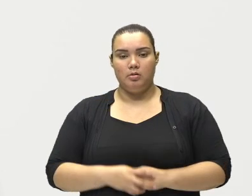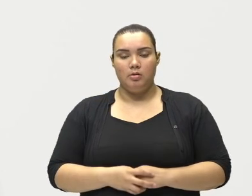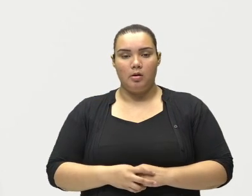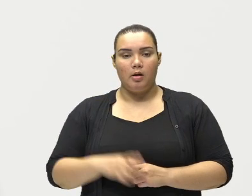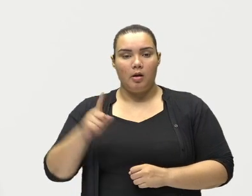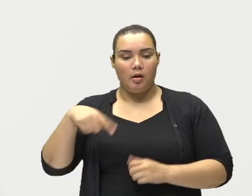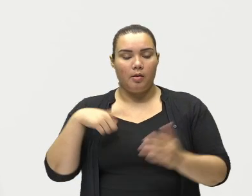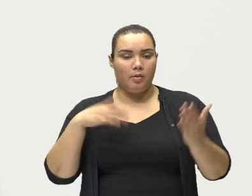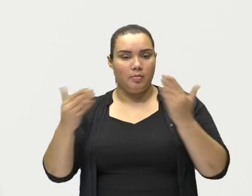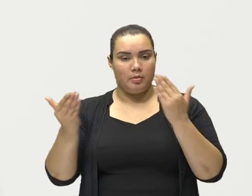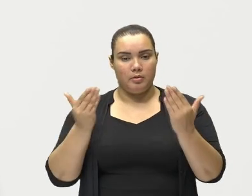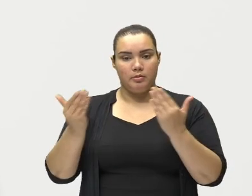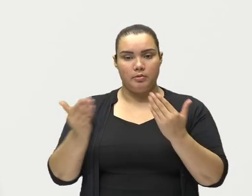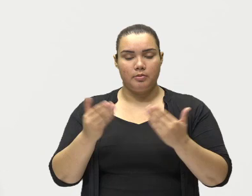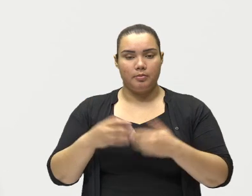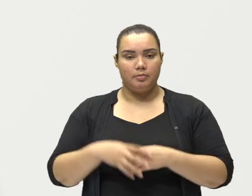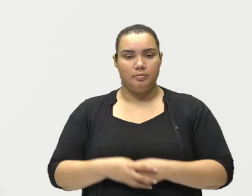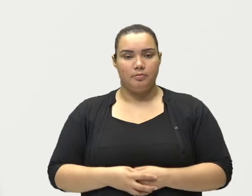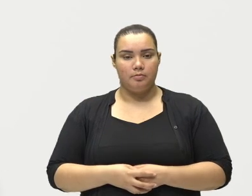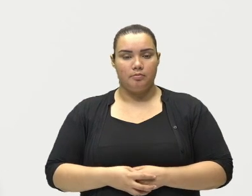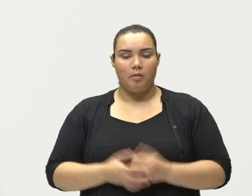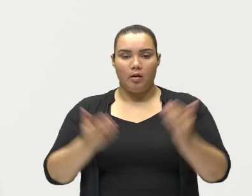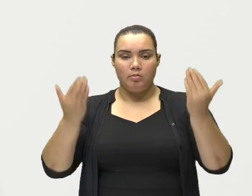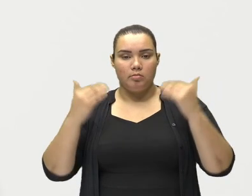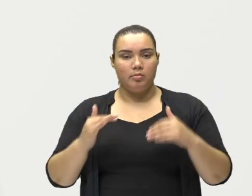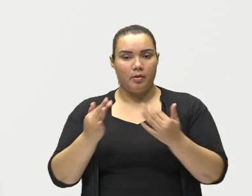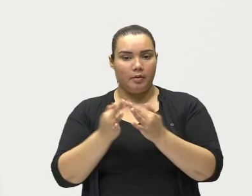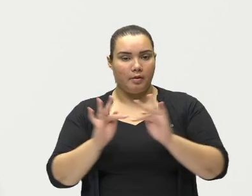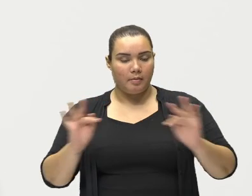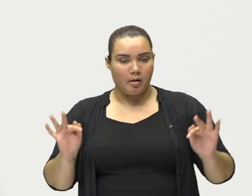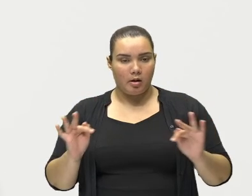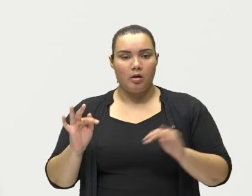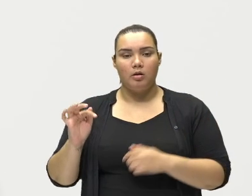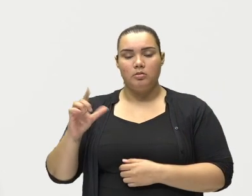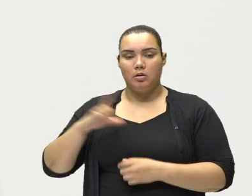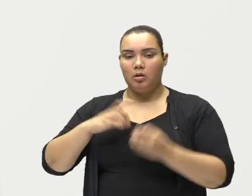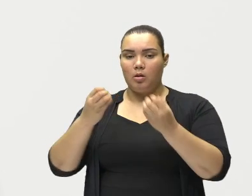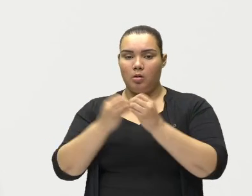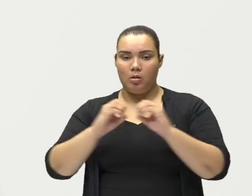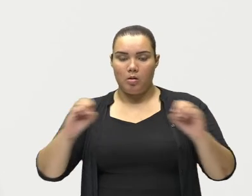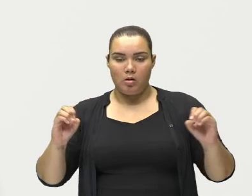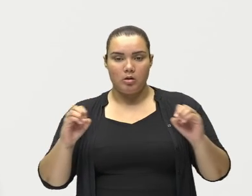uma circunstância de comparação. Luísa estava nervosa, tal